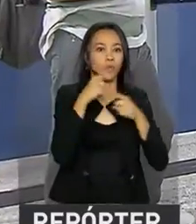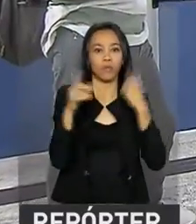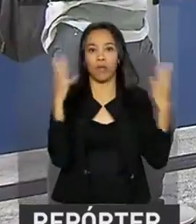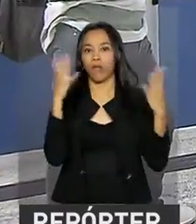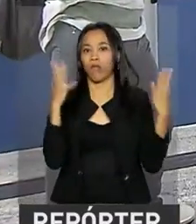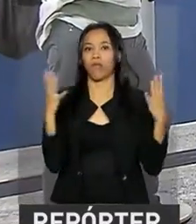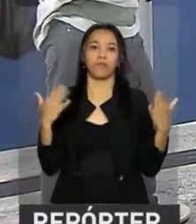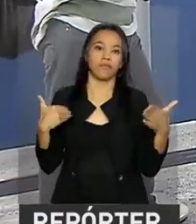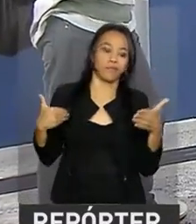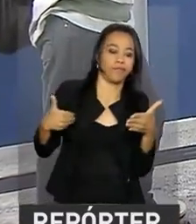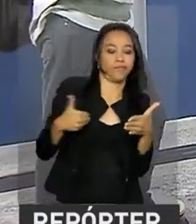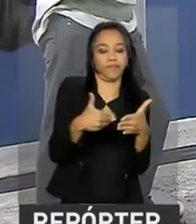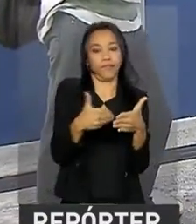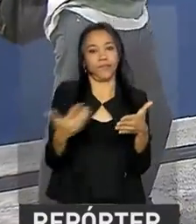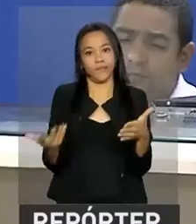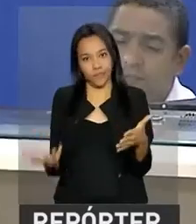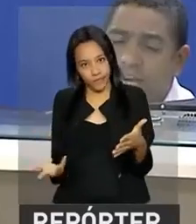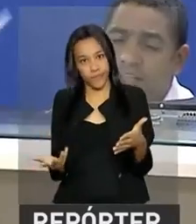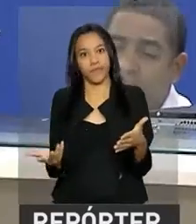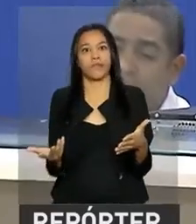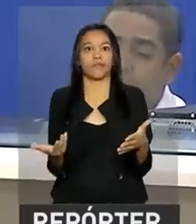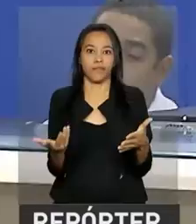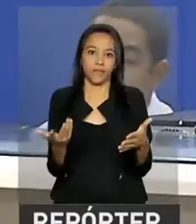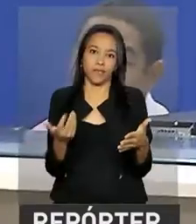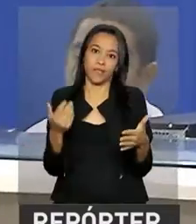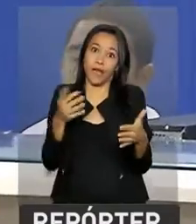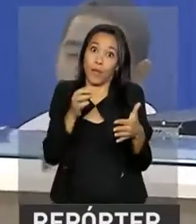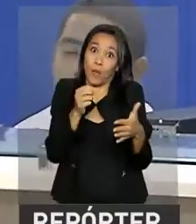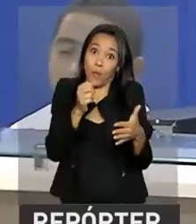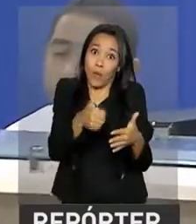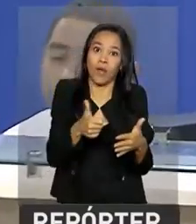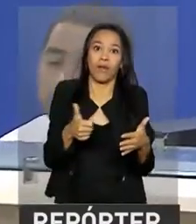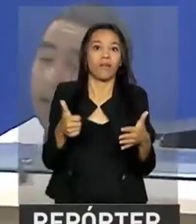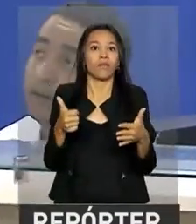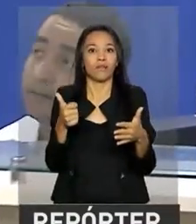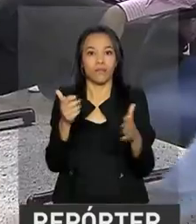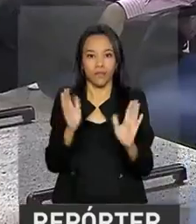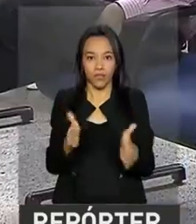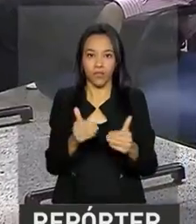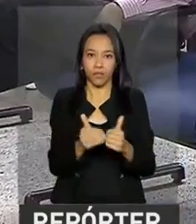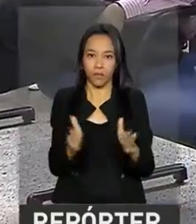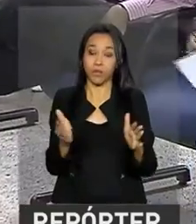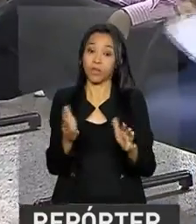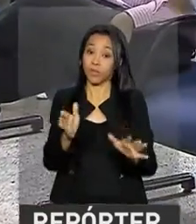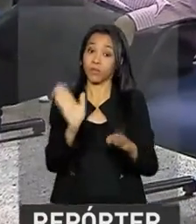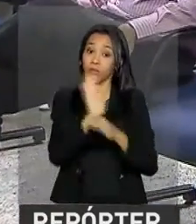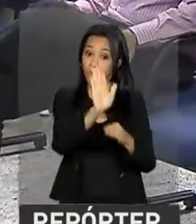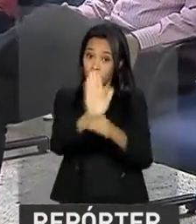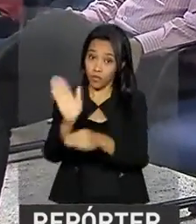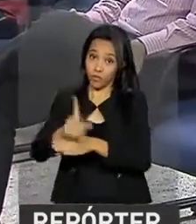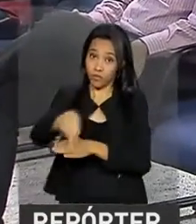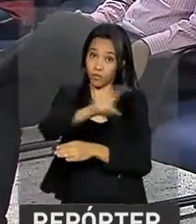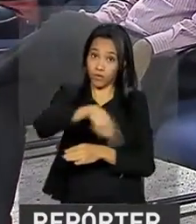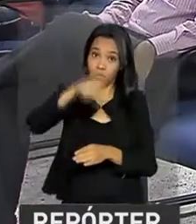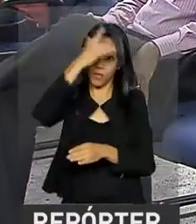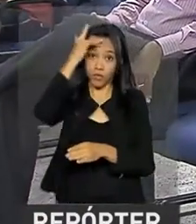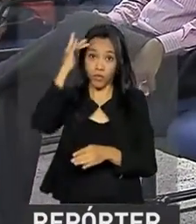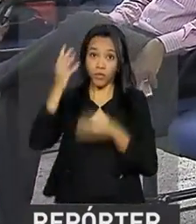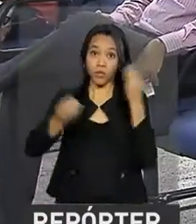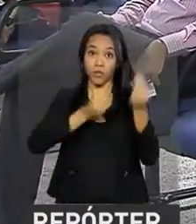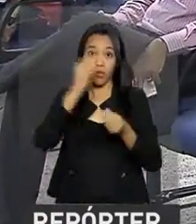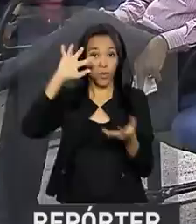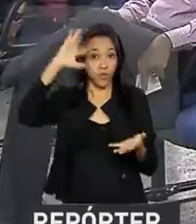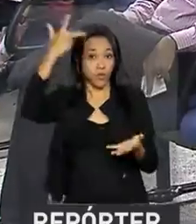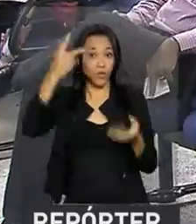de como preencher a declaração só quando o prazo de entrega já começou. Para ajudar os contribuintes nesta tarefa,